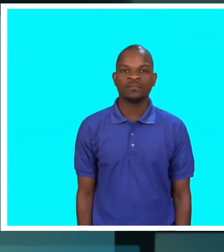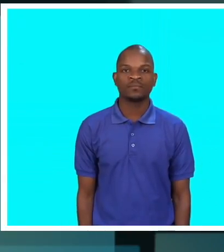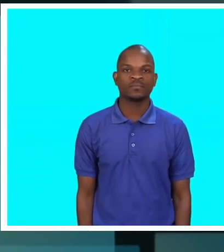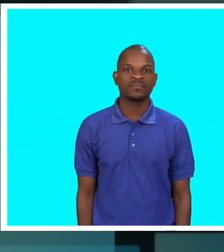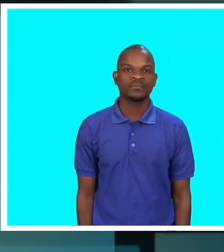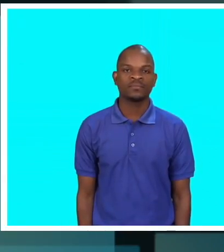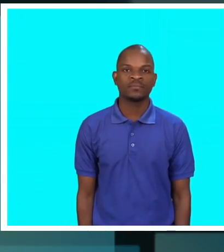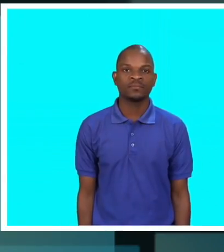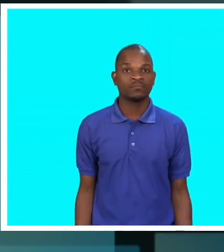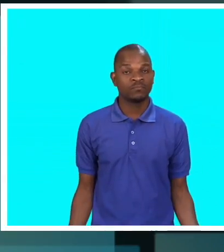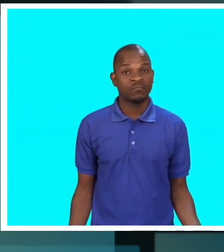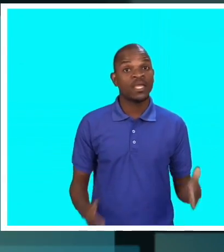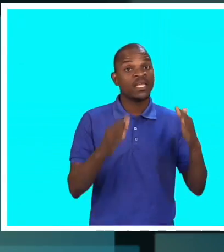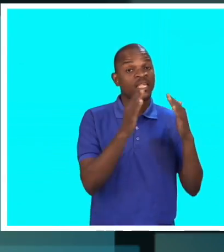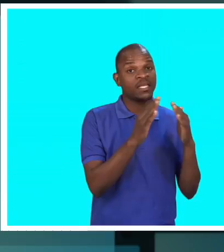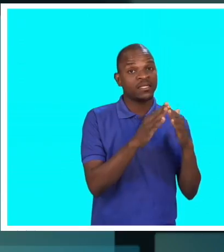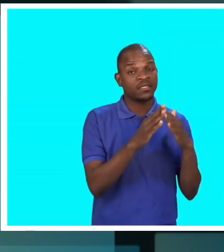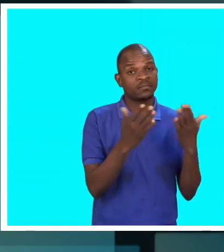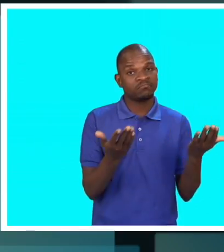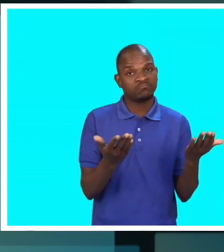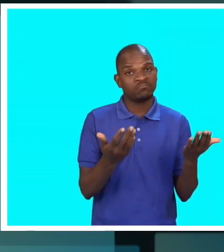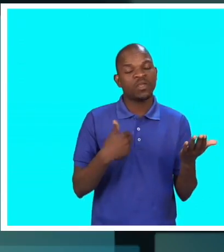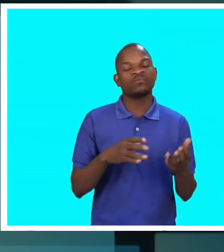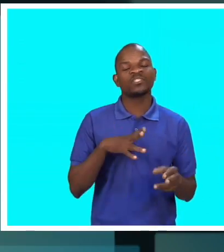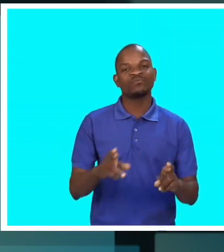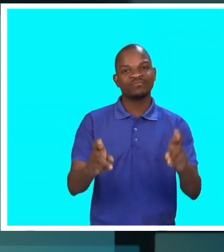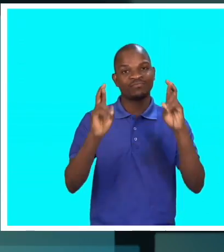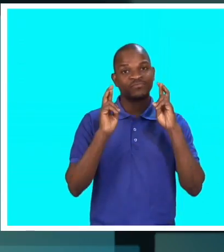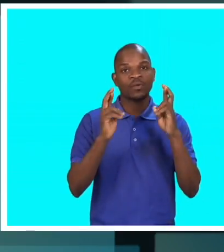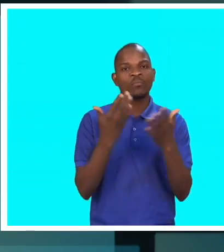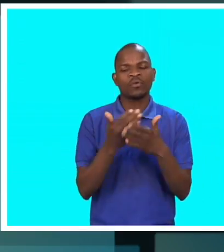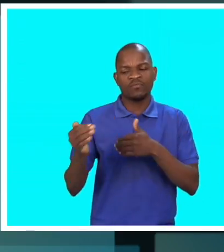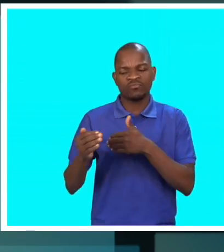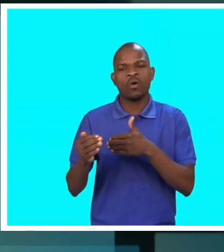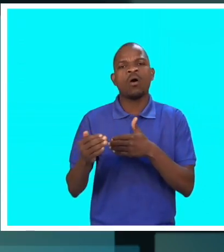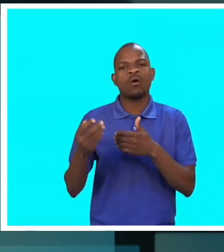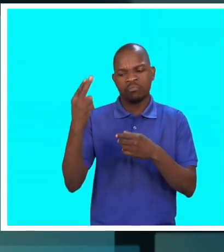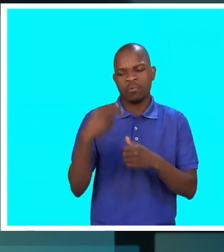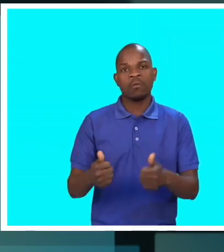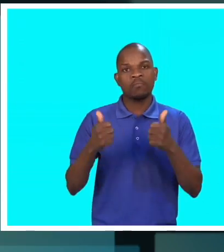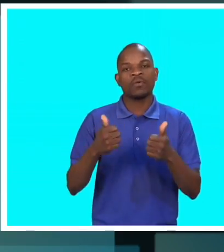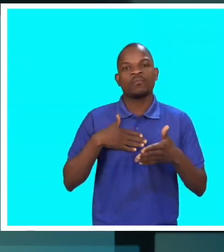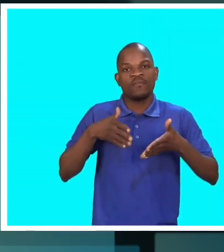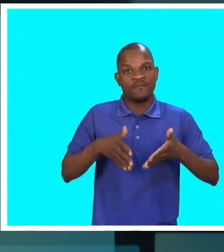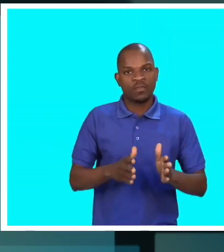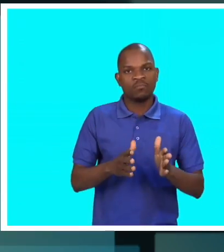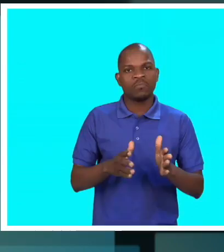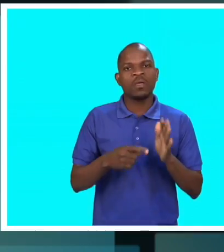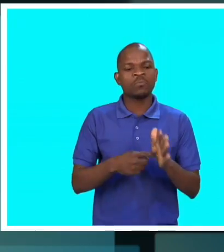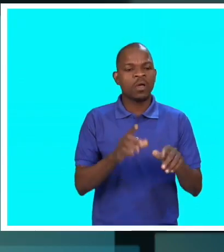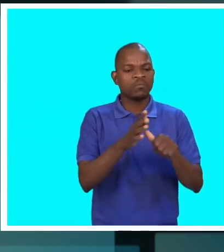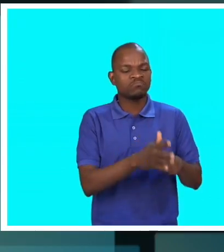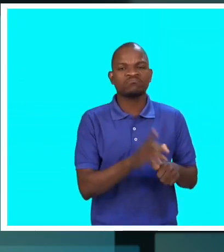eu tenho sorte, as minhas vizinhas me tratam bem com a minha mãe. Não rejeitam nada, não chapa.